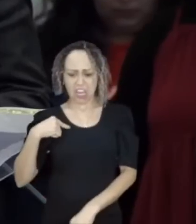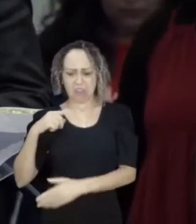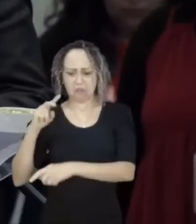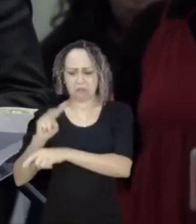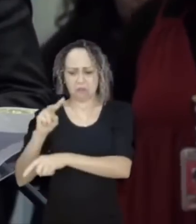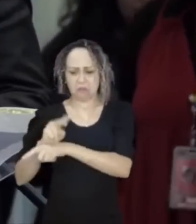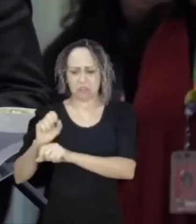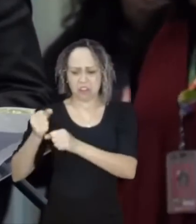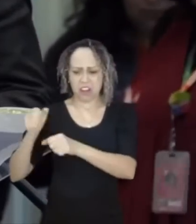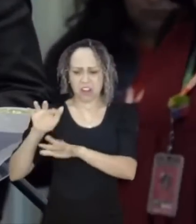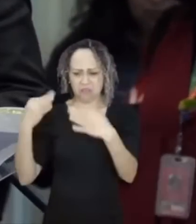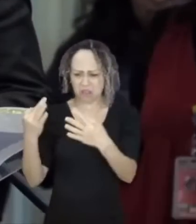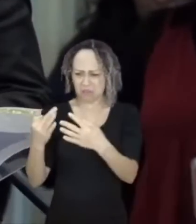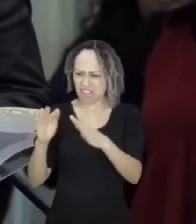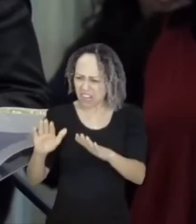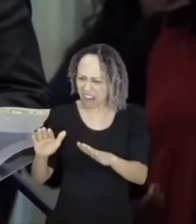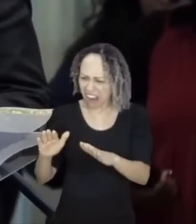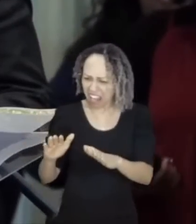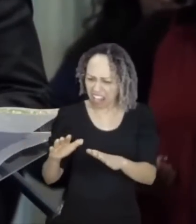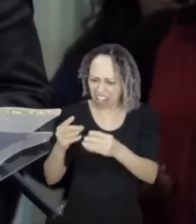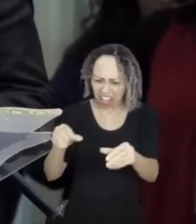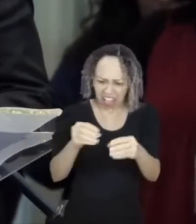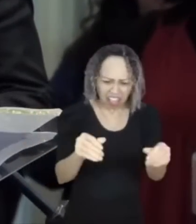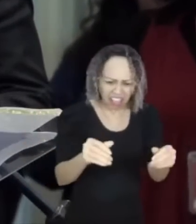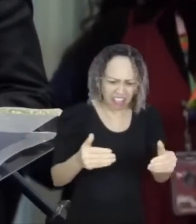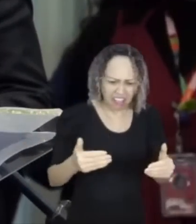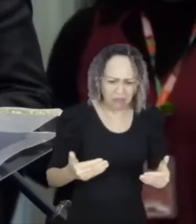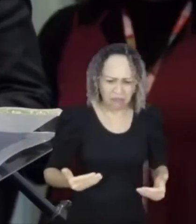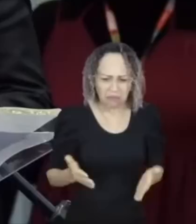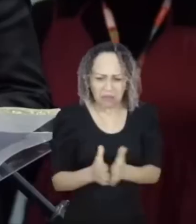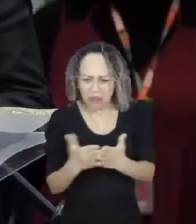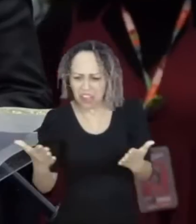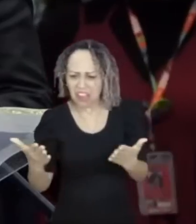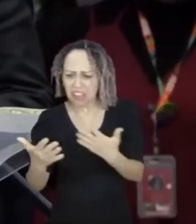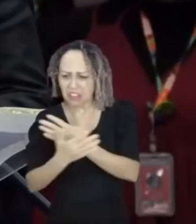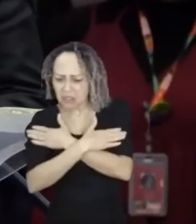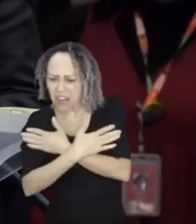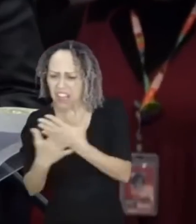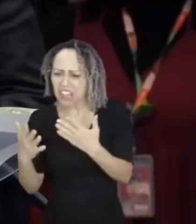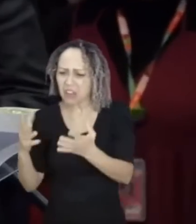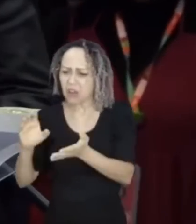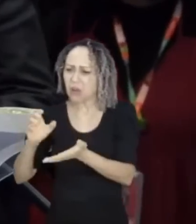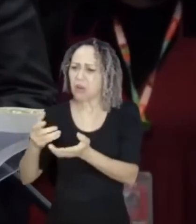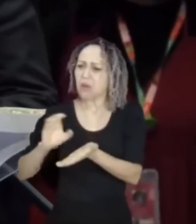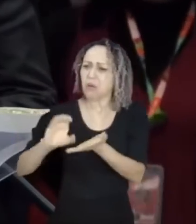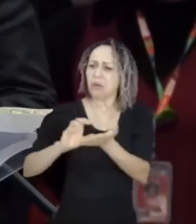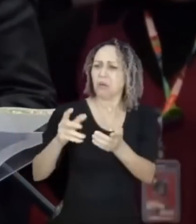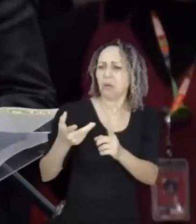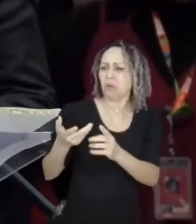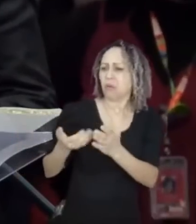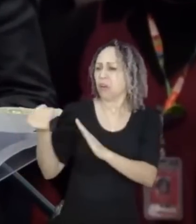destruí-las pela miséria, pelo desemprego, pelo corte das políticas sociais e da moradia popular. Queremos dar às